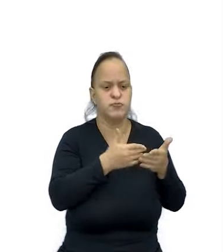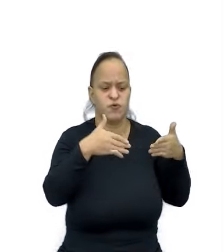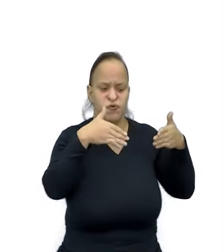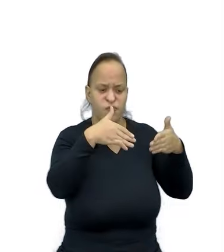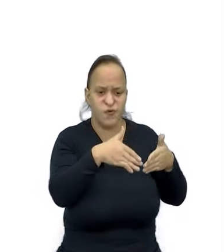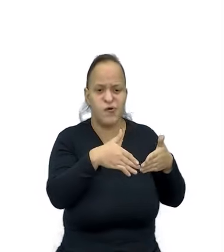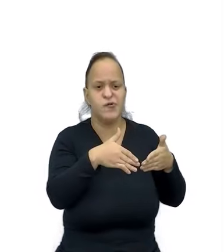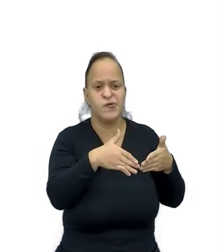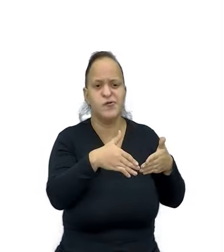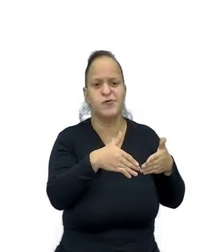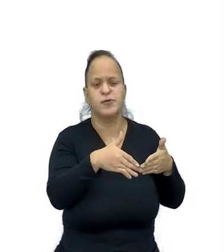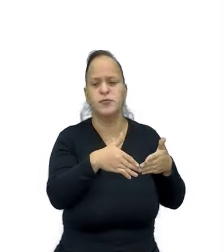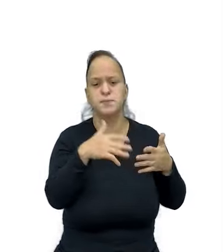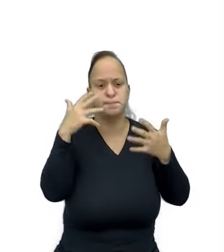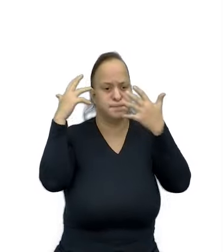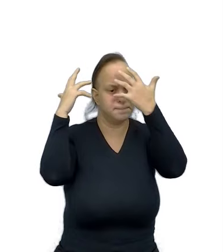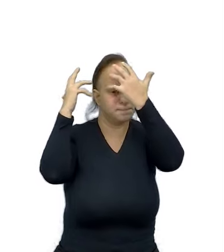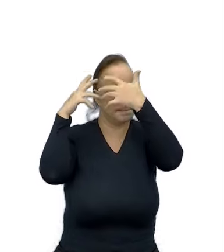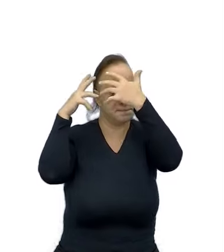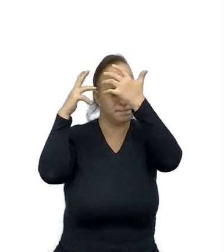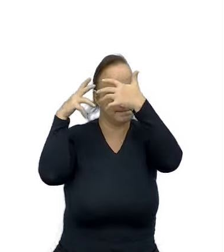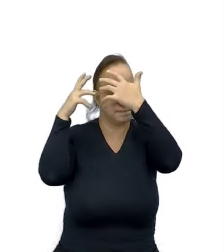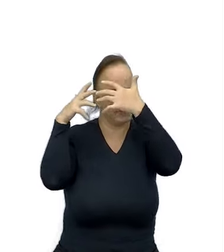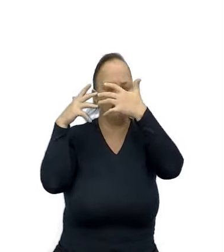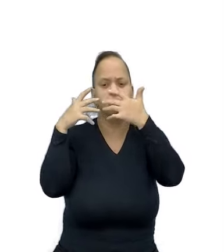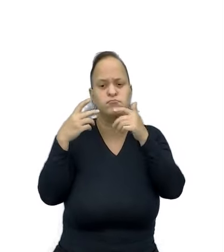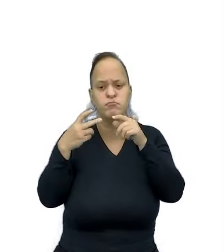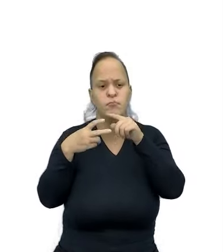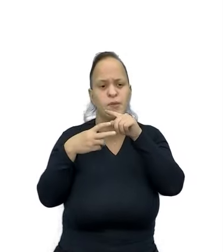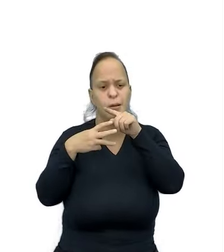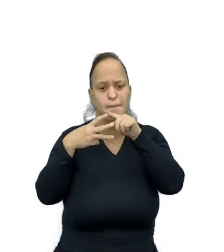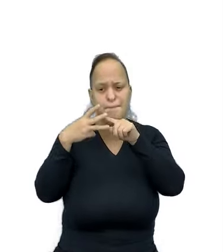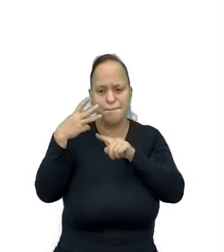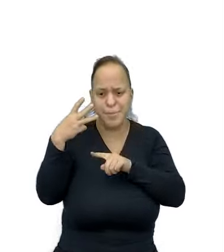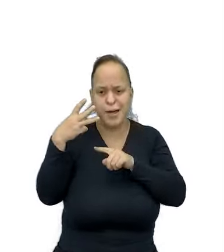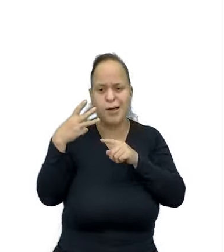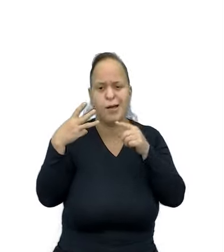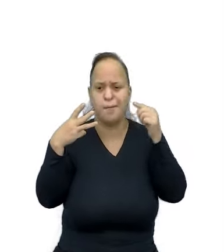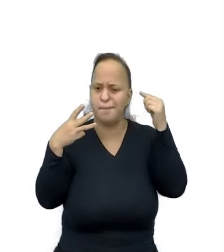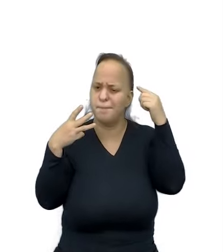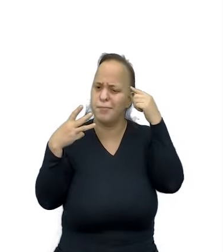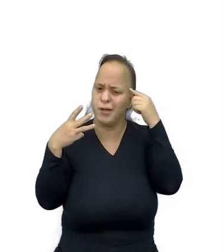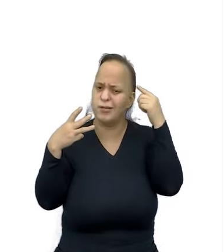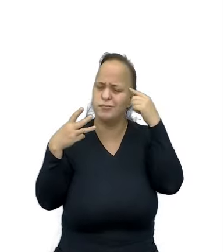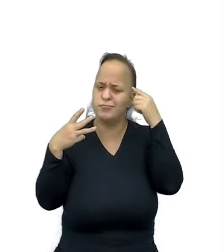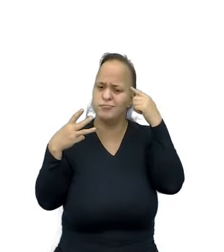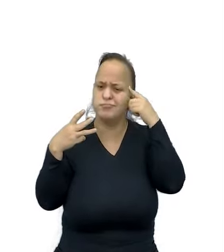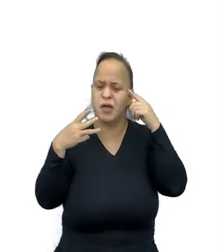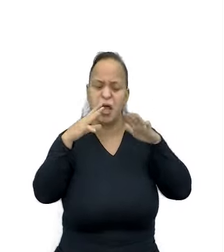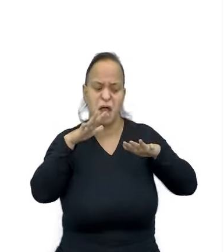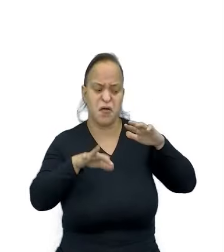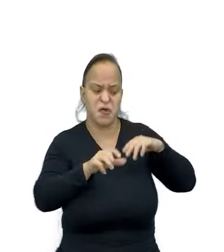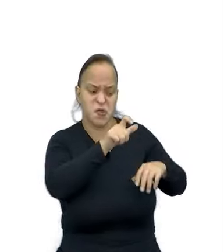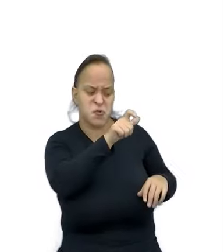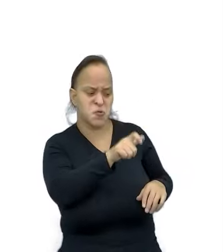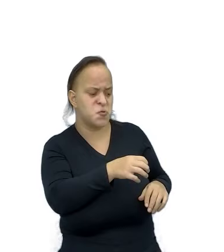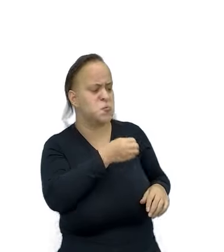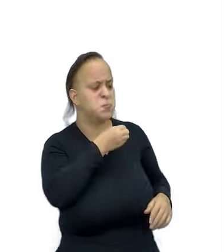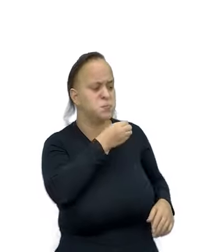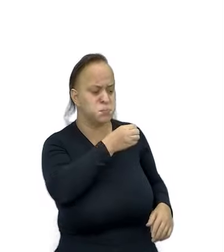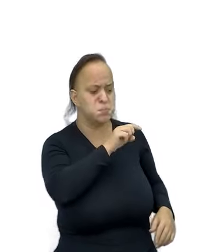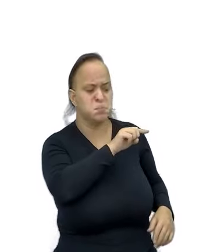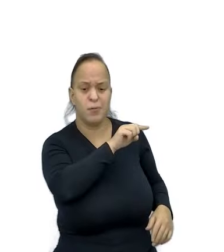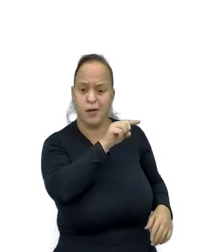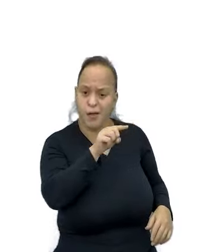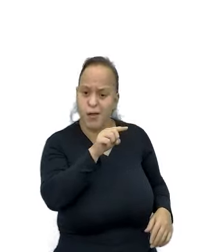que vai ser entrevistado, por que essa pessoa é importante, né? Talvez seja um especialista de uma determinada